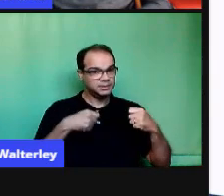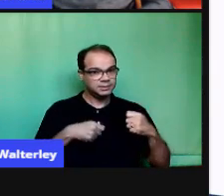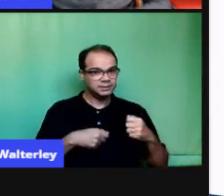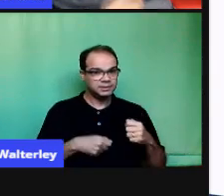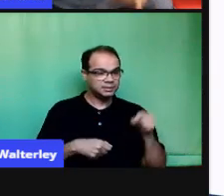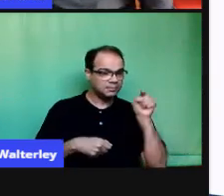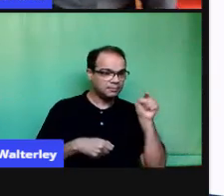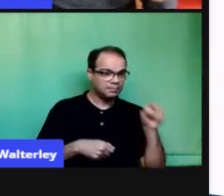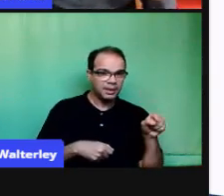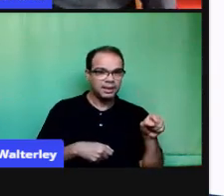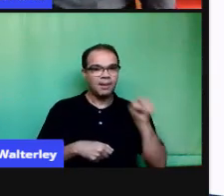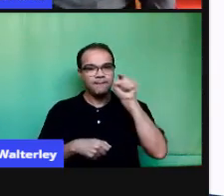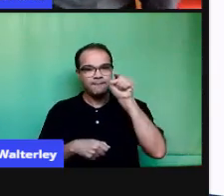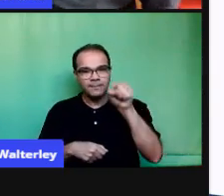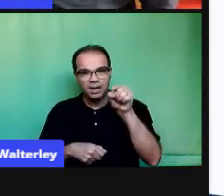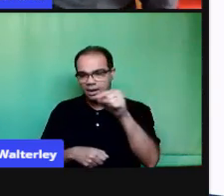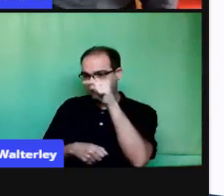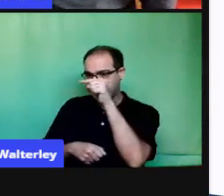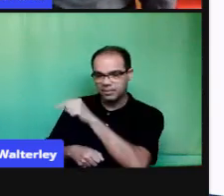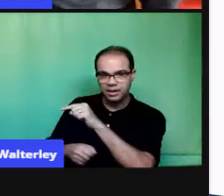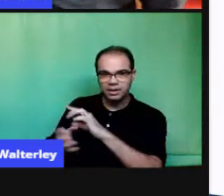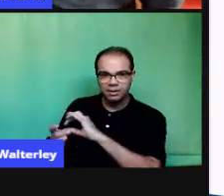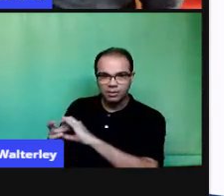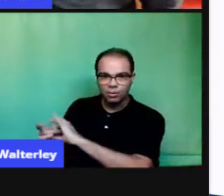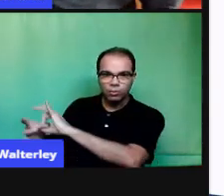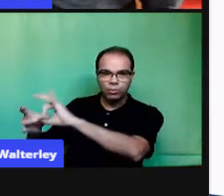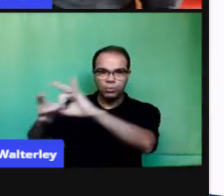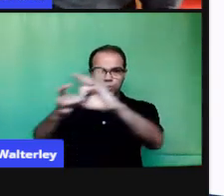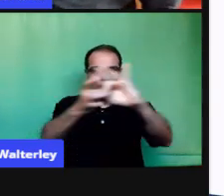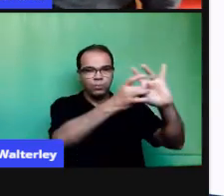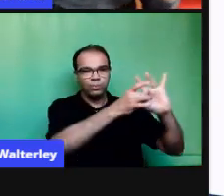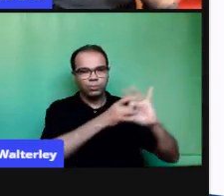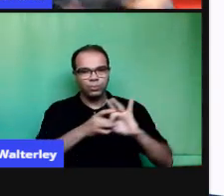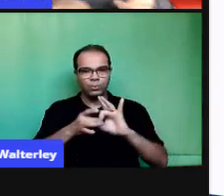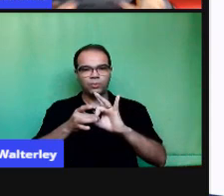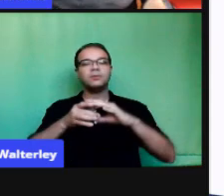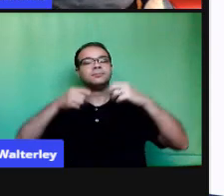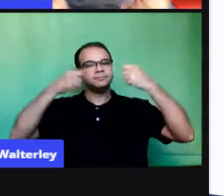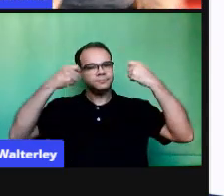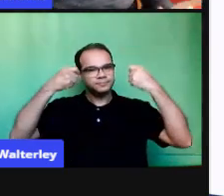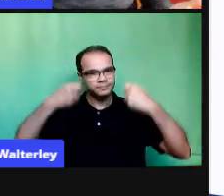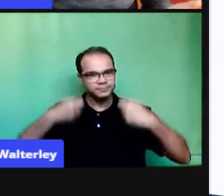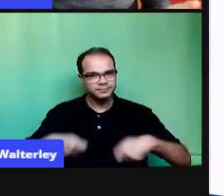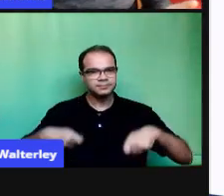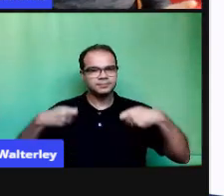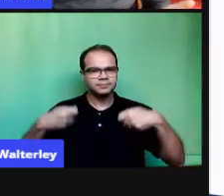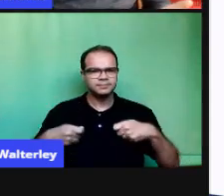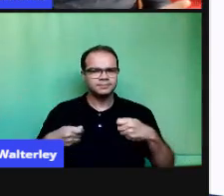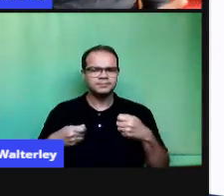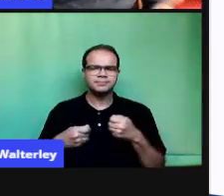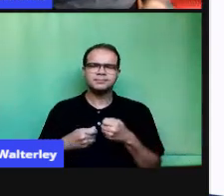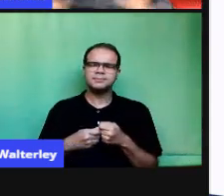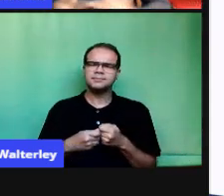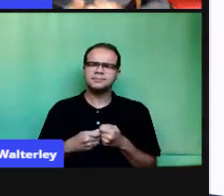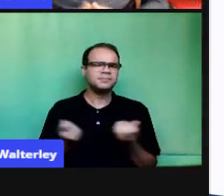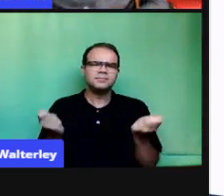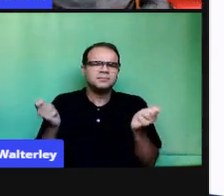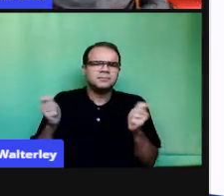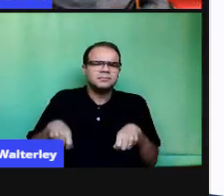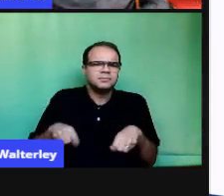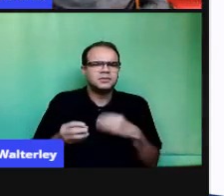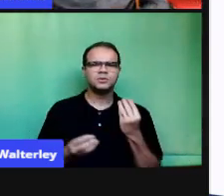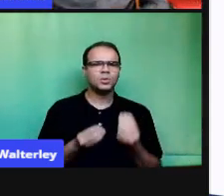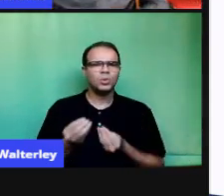consiga manter a saúde do animal, a saúde do ser humano e a saúde ambiental. Como que a gente consegue relacionar isso? Basta